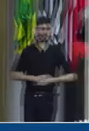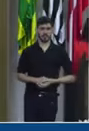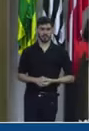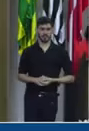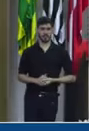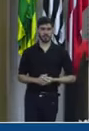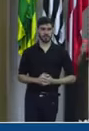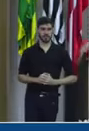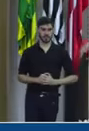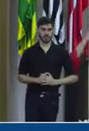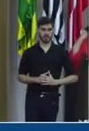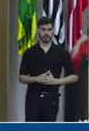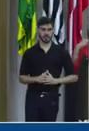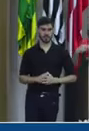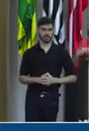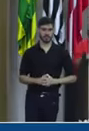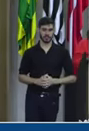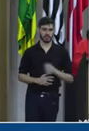Alves.